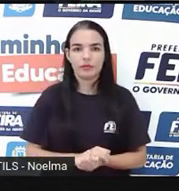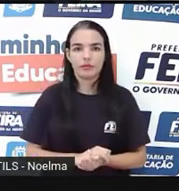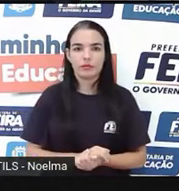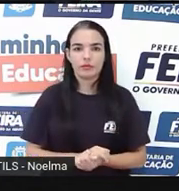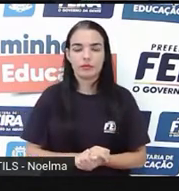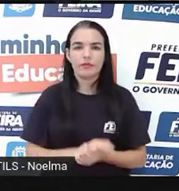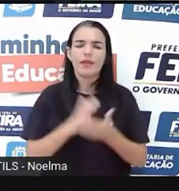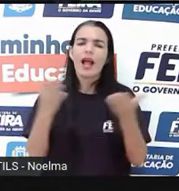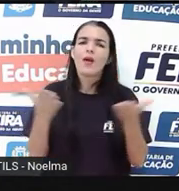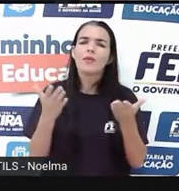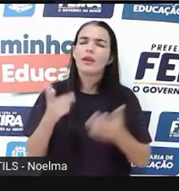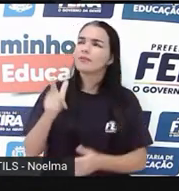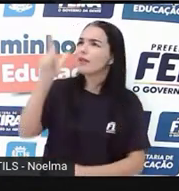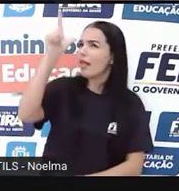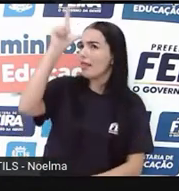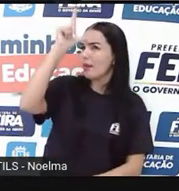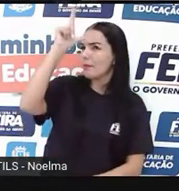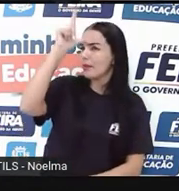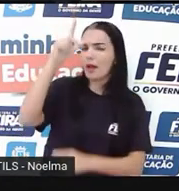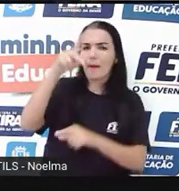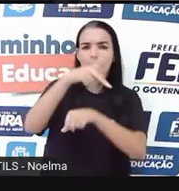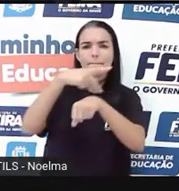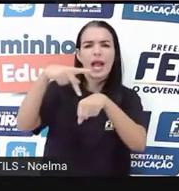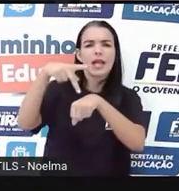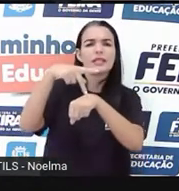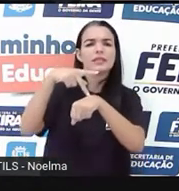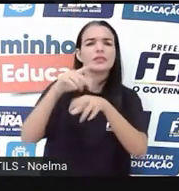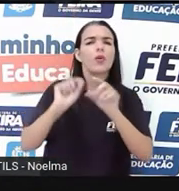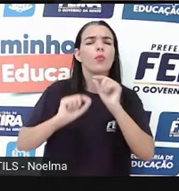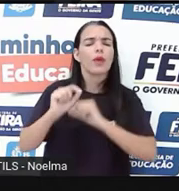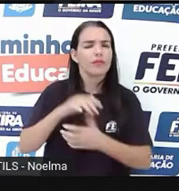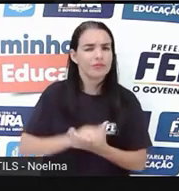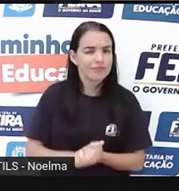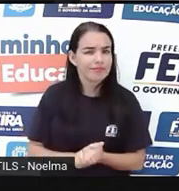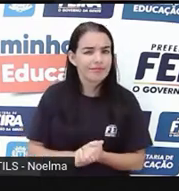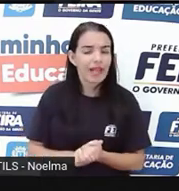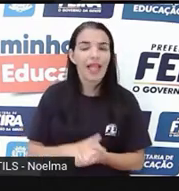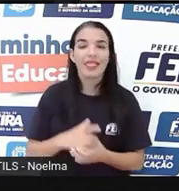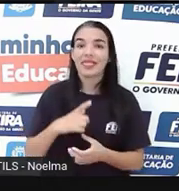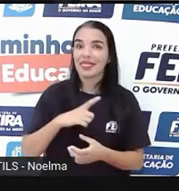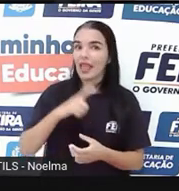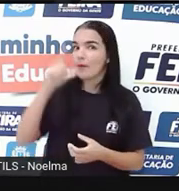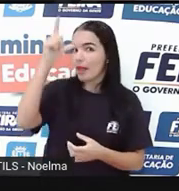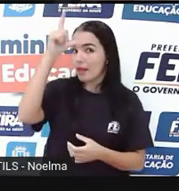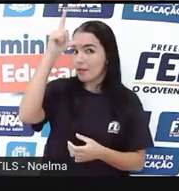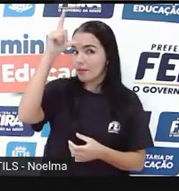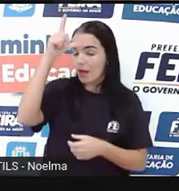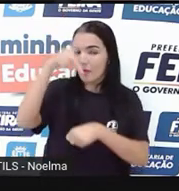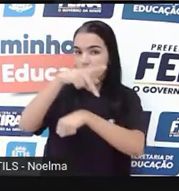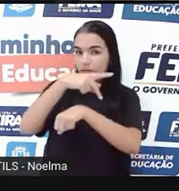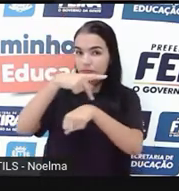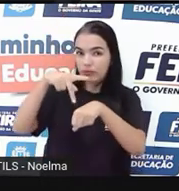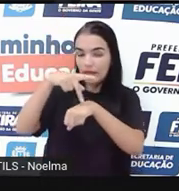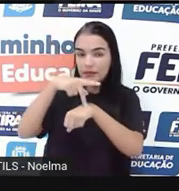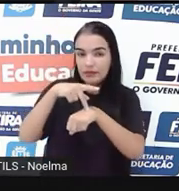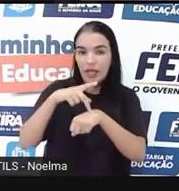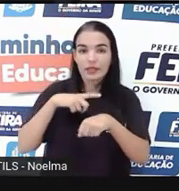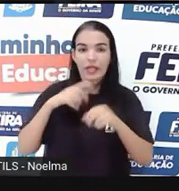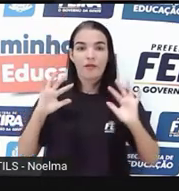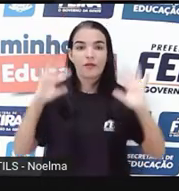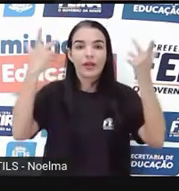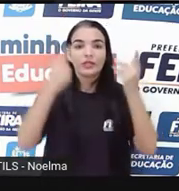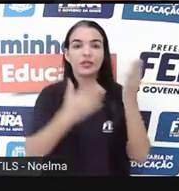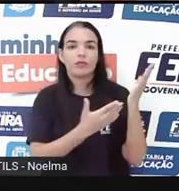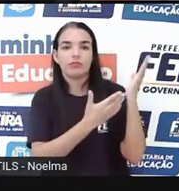E na Alemanha, Germany, os alemães, ele tem uma comemoração chamada, olha aqui o nome em